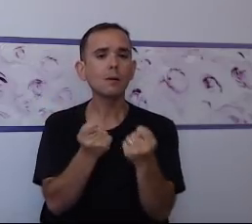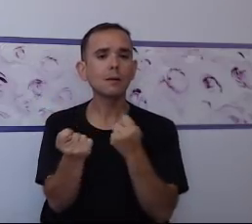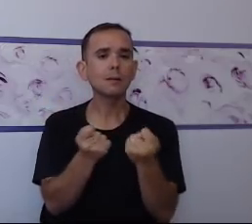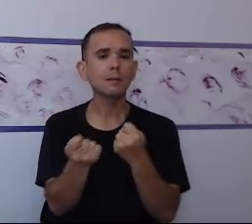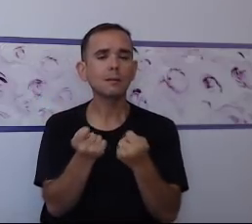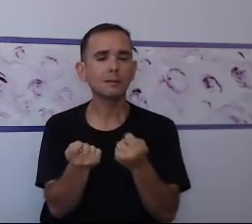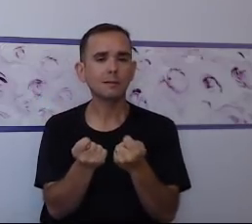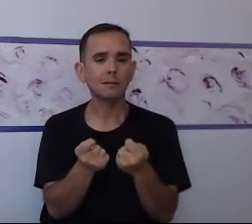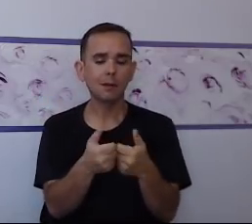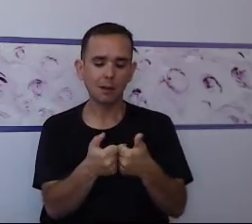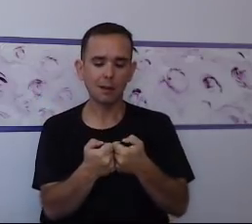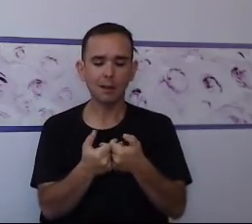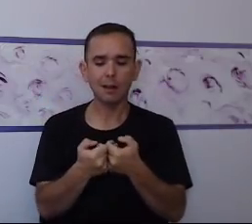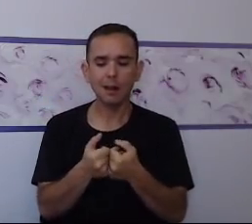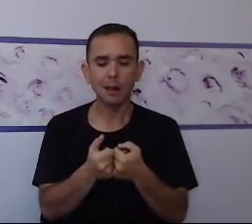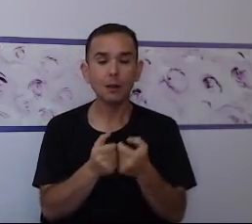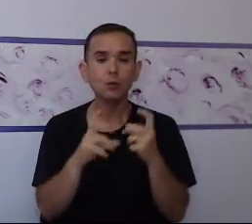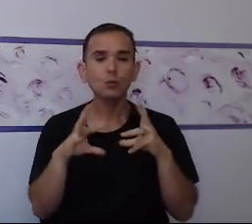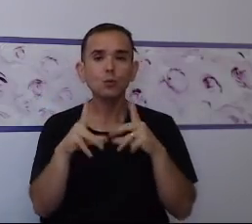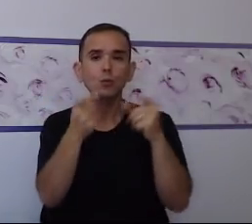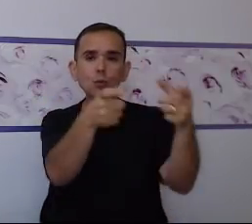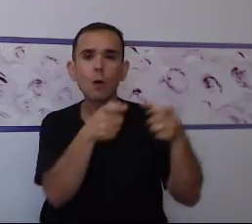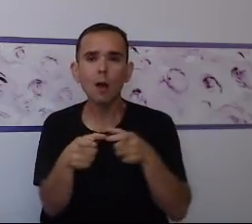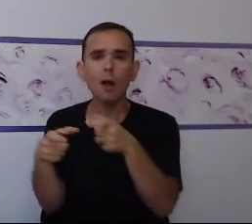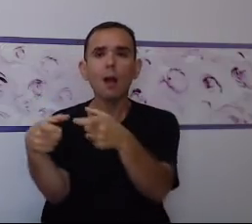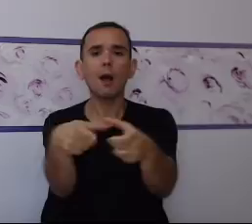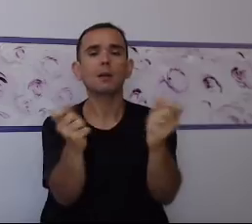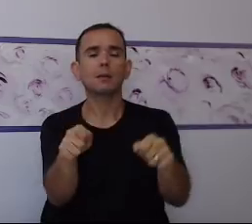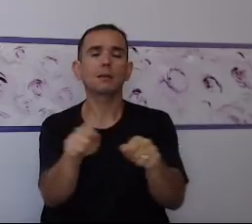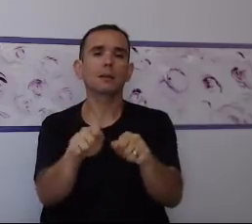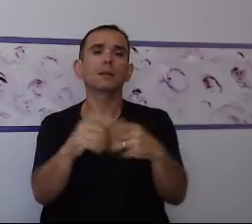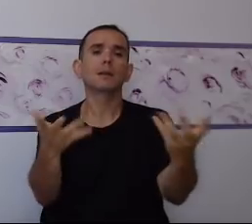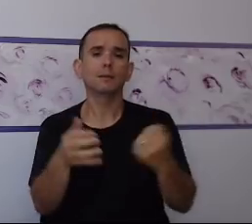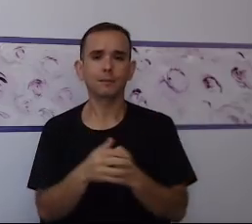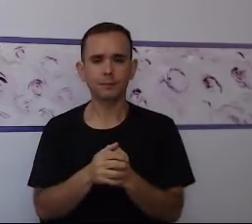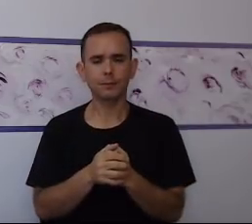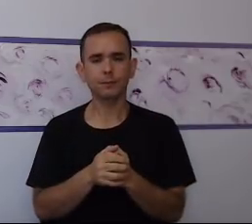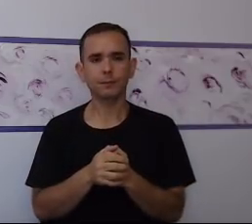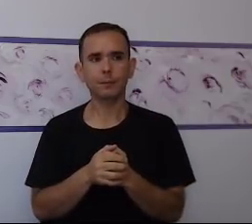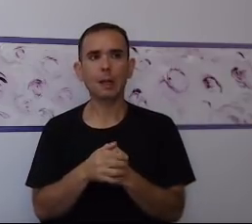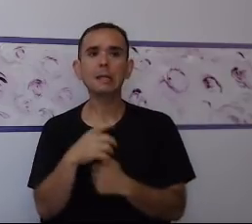controle remoto todo o ambiente que ela está. Então, de que forma isso acontece?